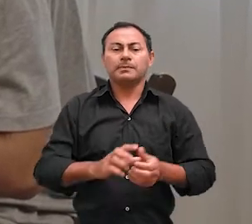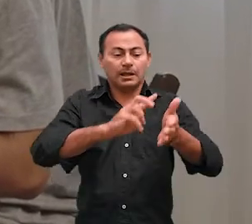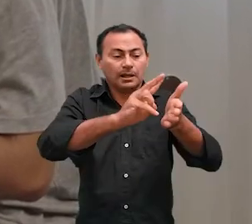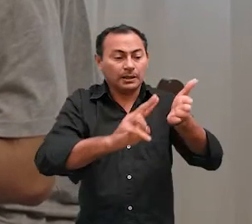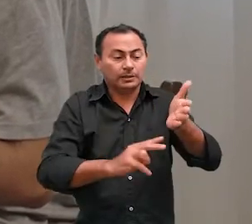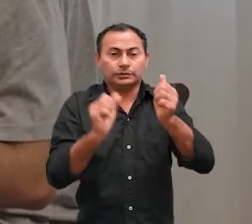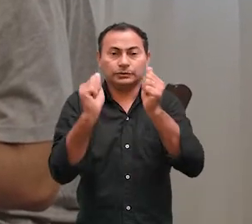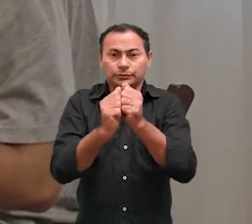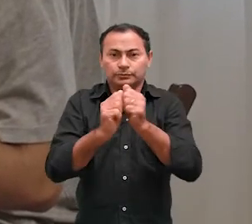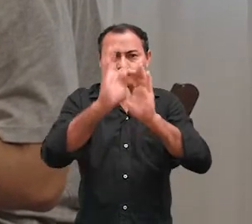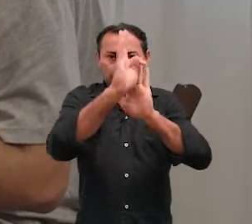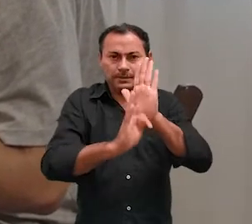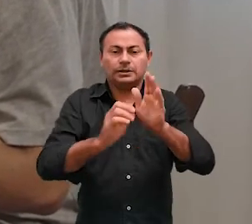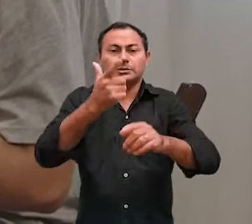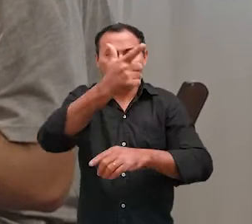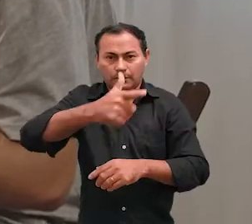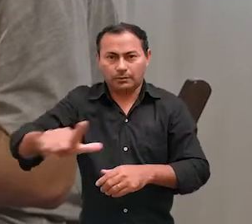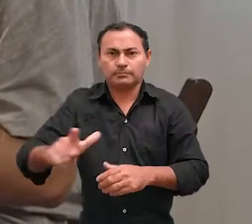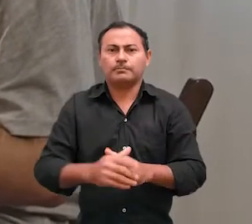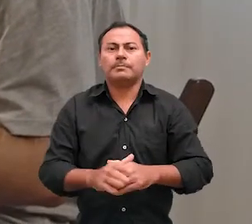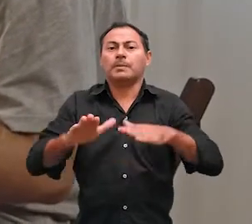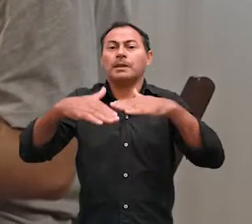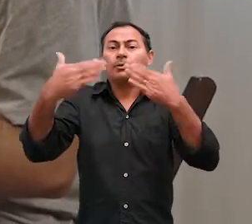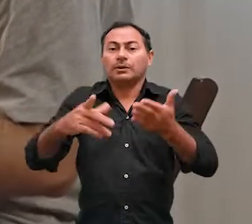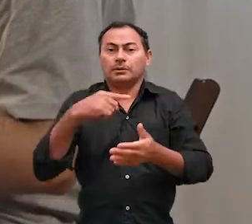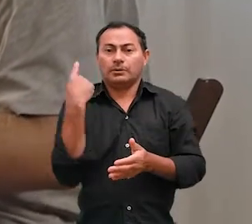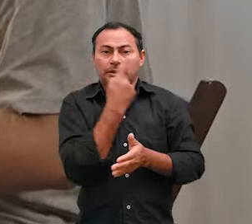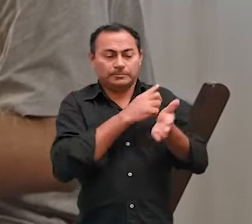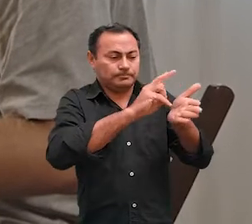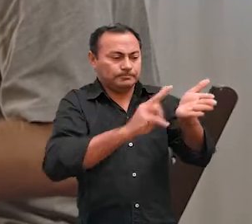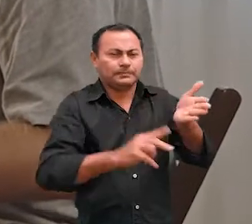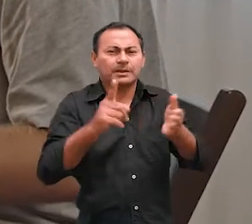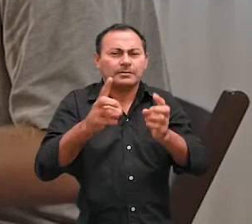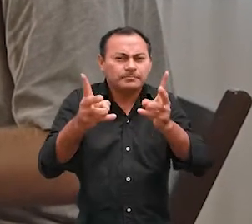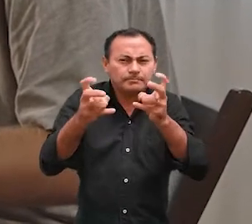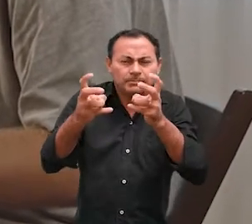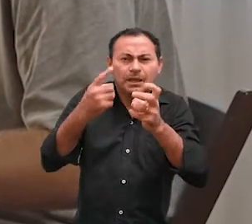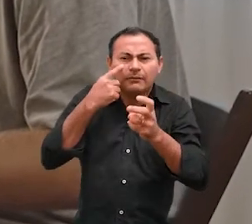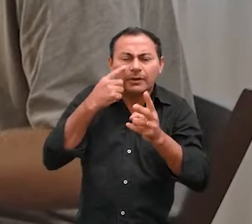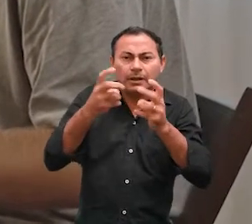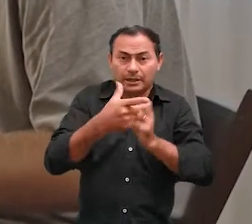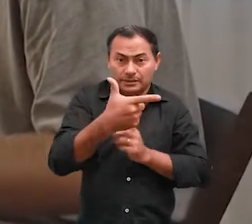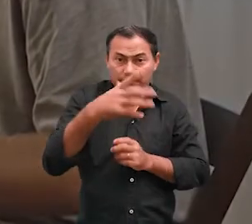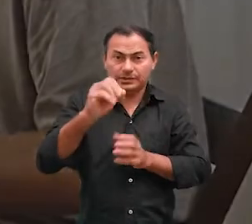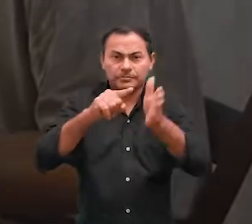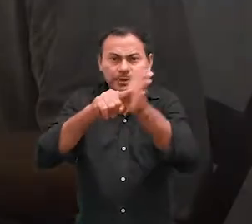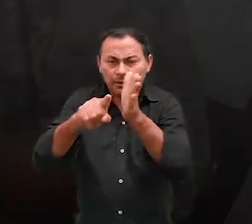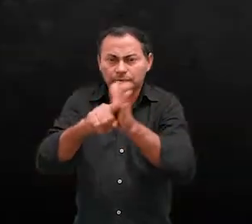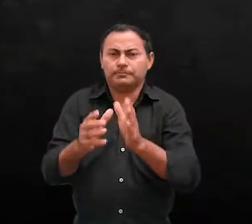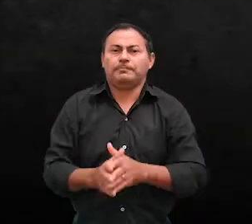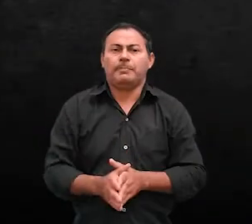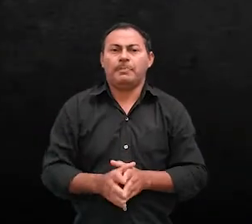e vamos ver juntos esse texto mais uma vez e enquanto Lemos procure identificar as 20